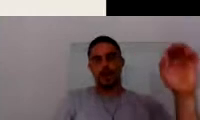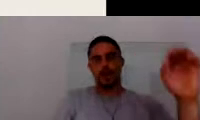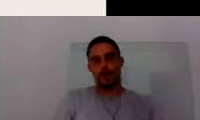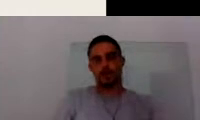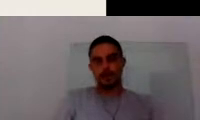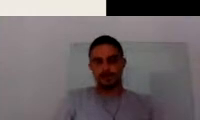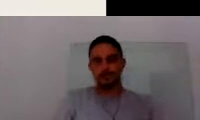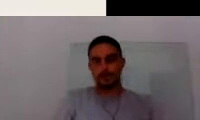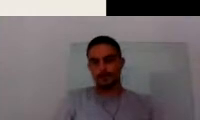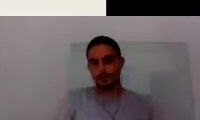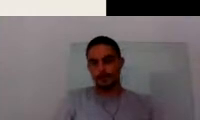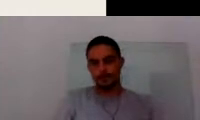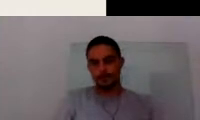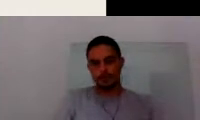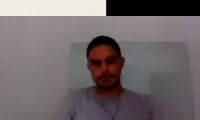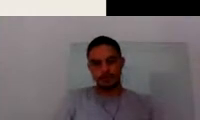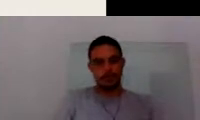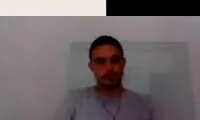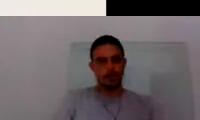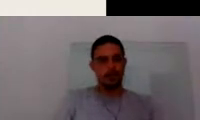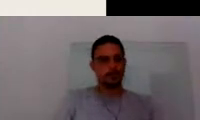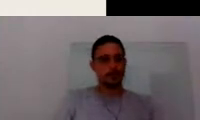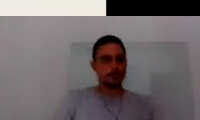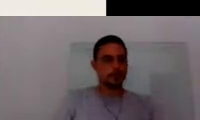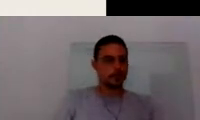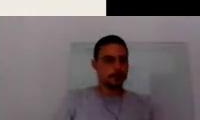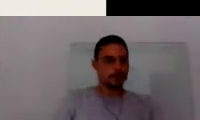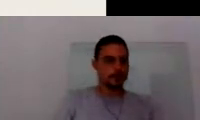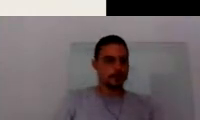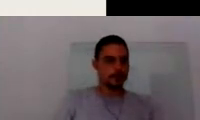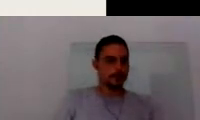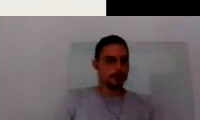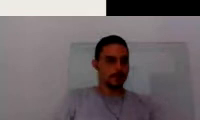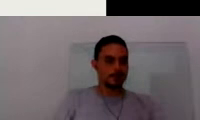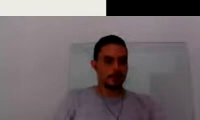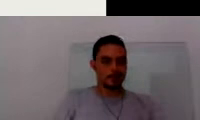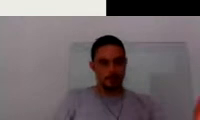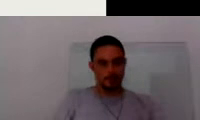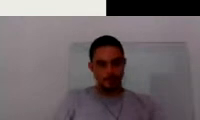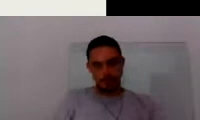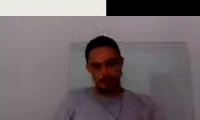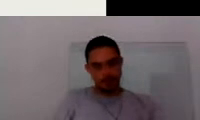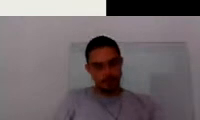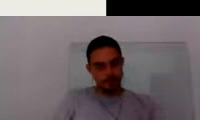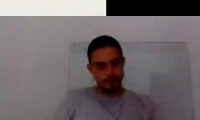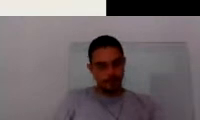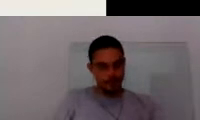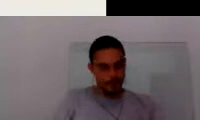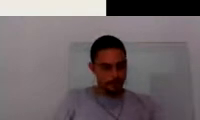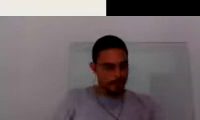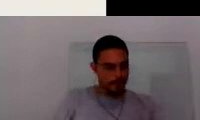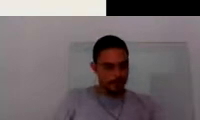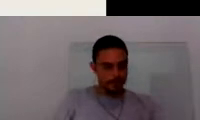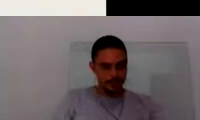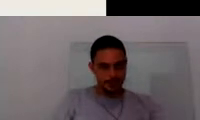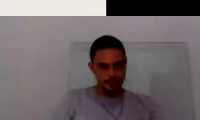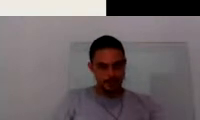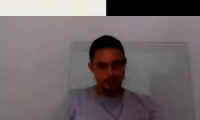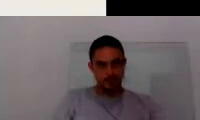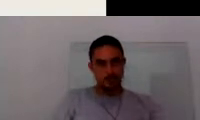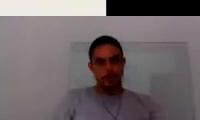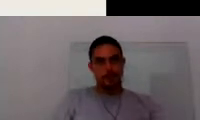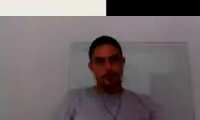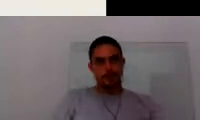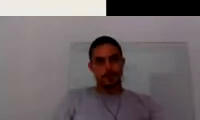abrir um chamado lá para eles resolverem o problema de vocês, ok? Mas qualquer coisa no final da aula, se vocês quiserem conversar sobre isso, aí vocês me falam, eu oriento